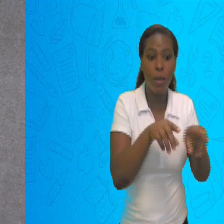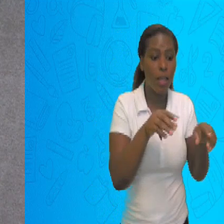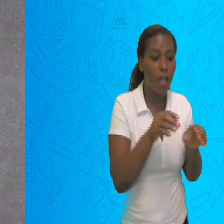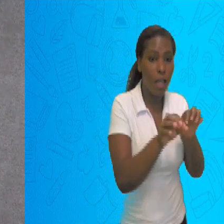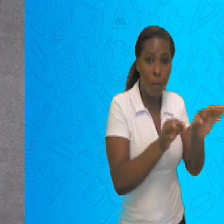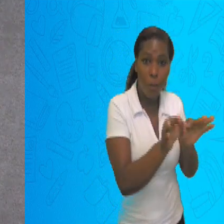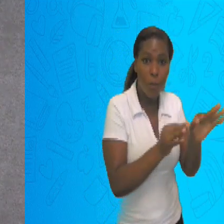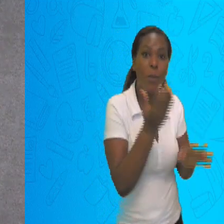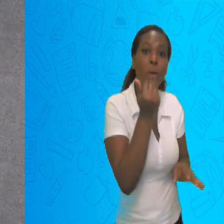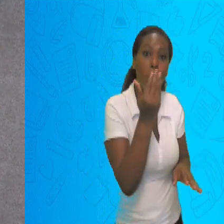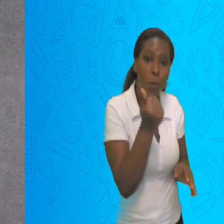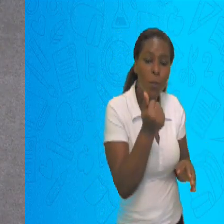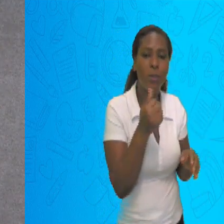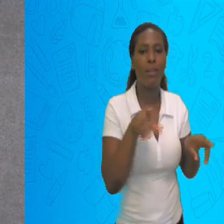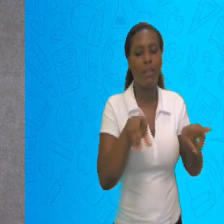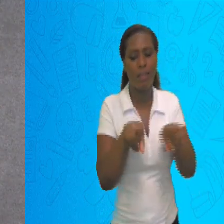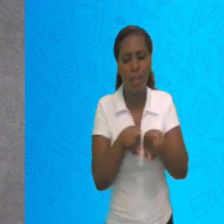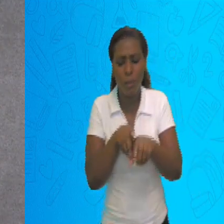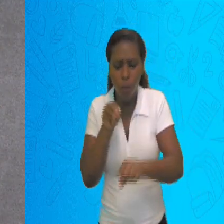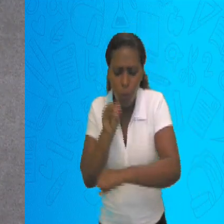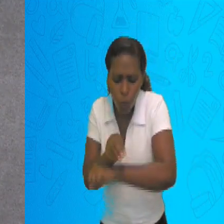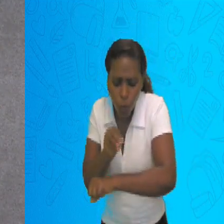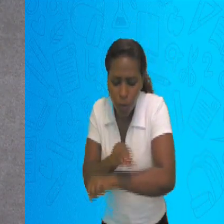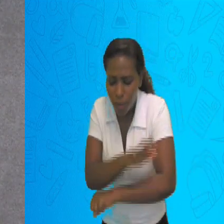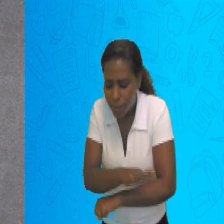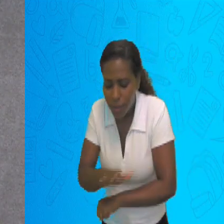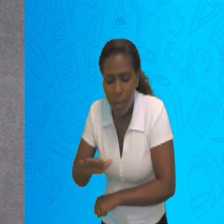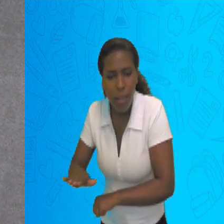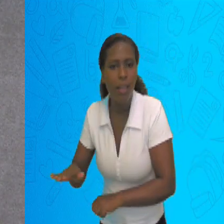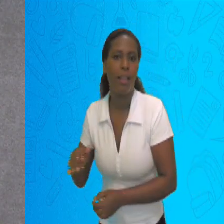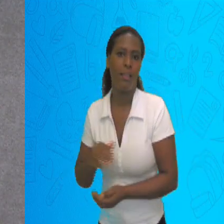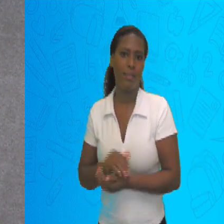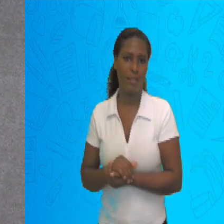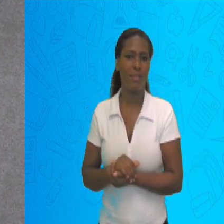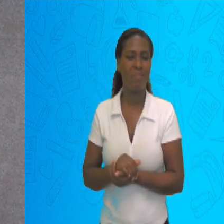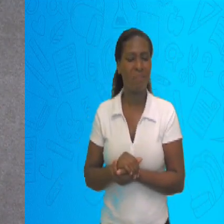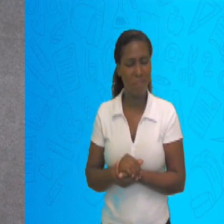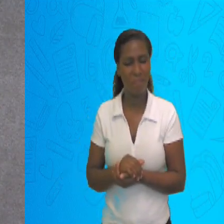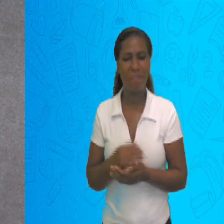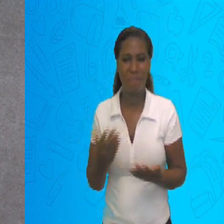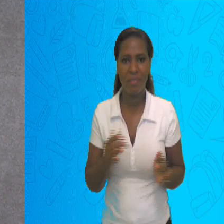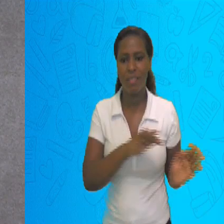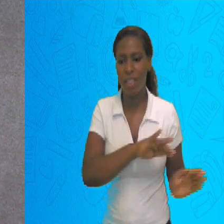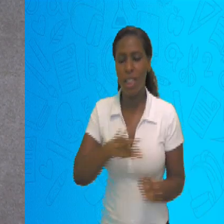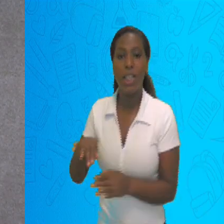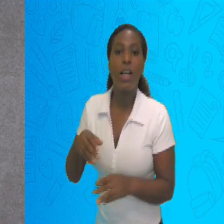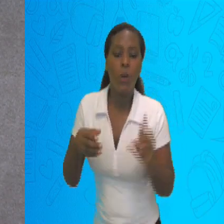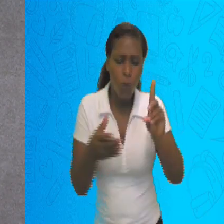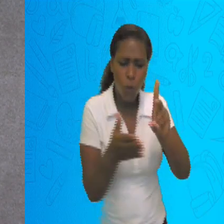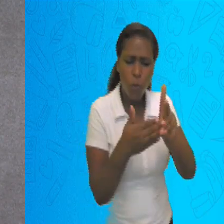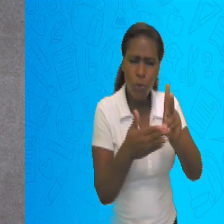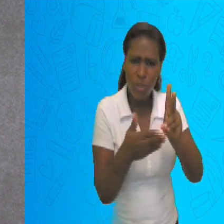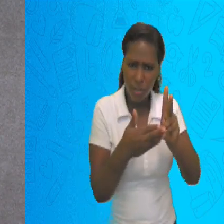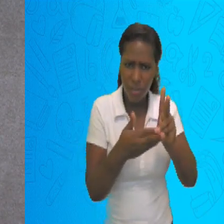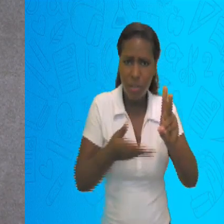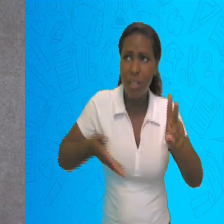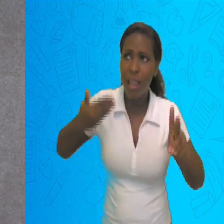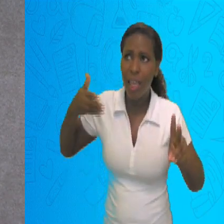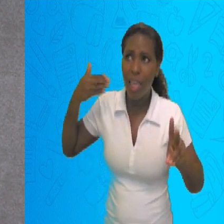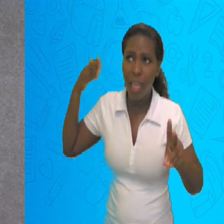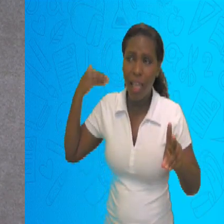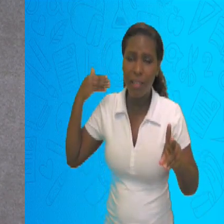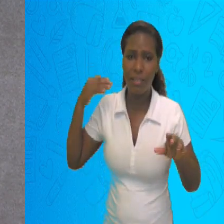crianças. Os índios, antes da colonização, viviam de maneira autônoma,